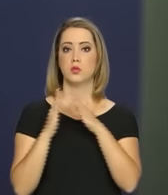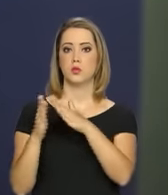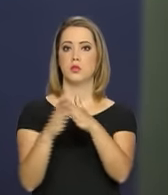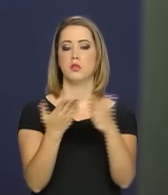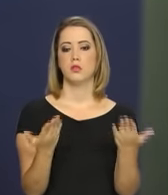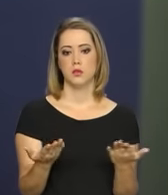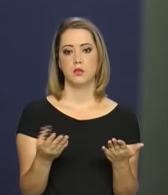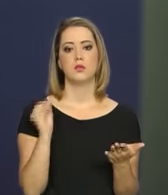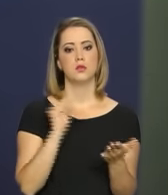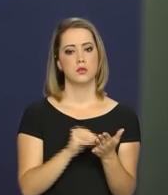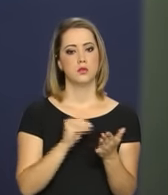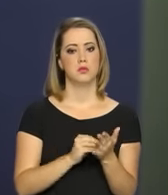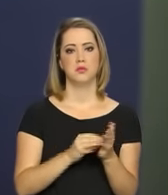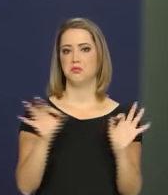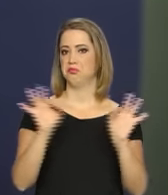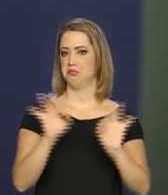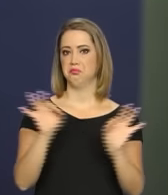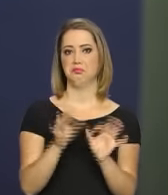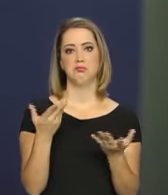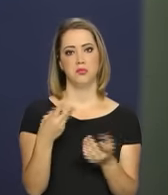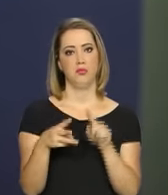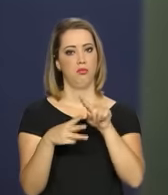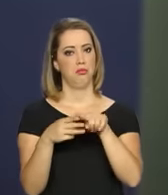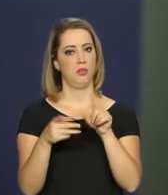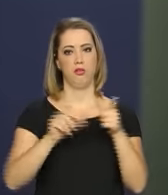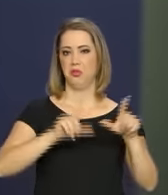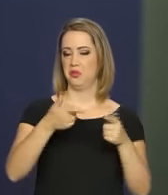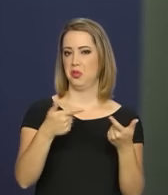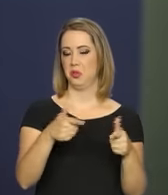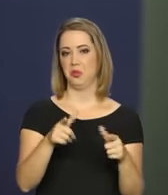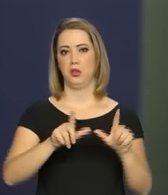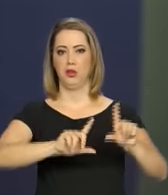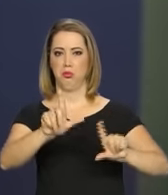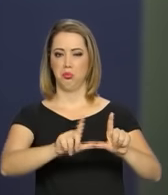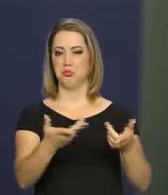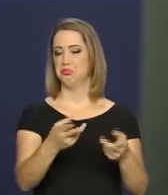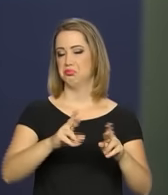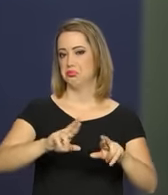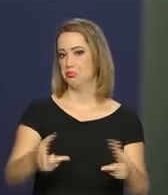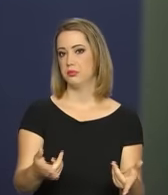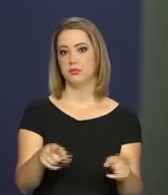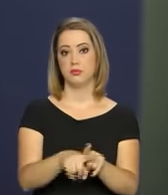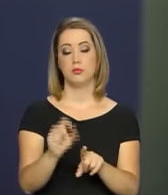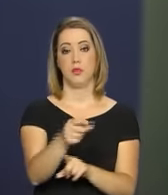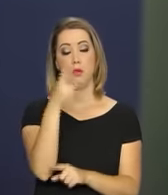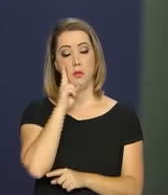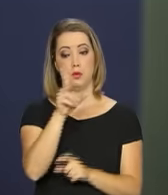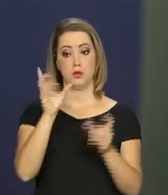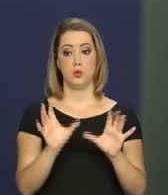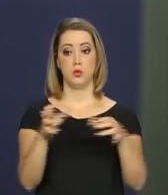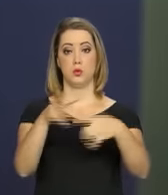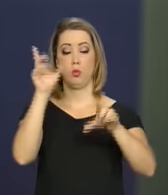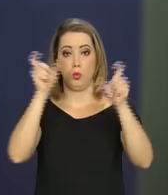eh acesso a nenhuma dessas três modalidades e é justamente o grupo eh de uma deve ter maior atenção porque